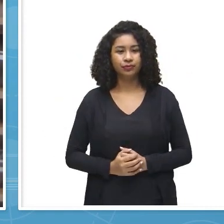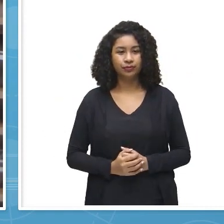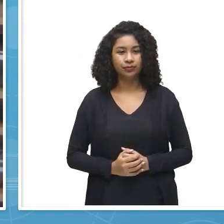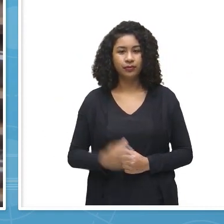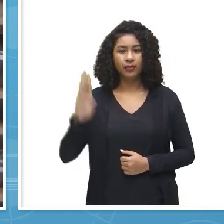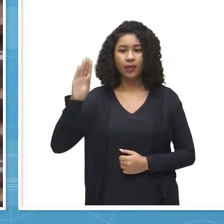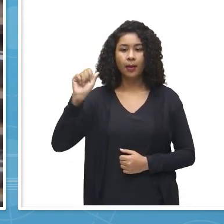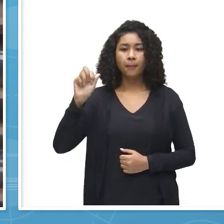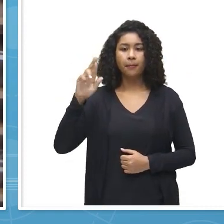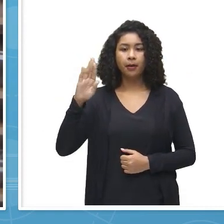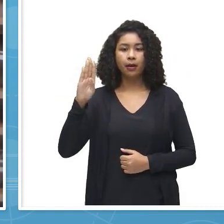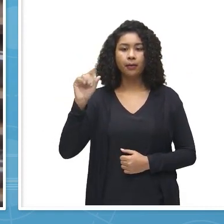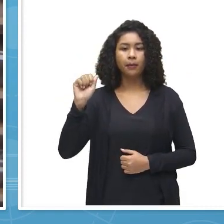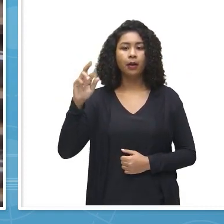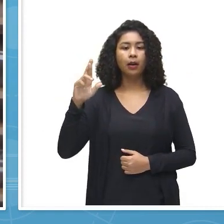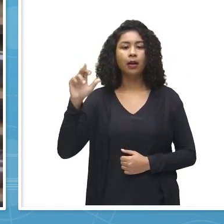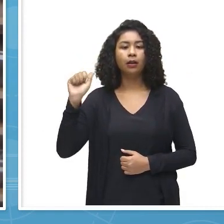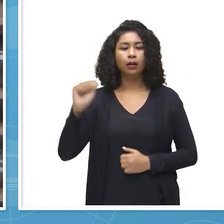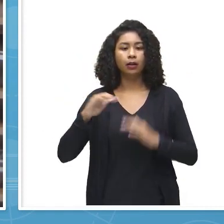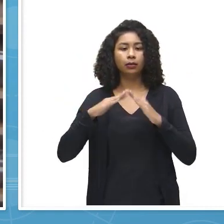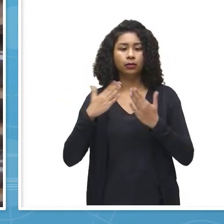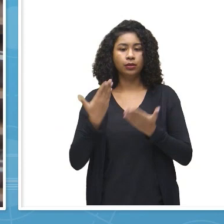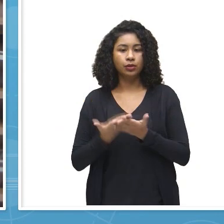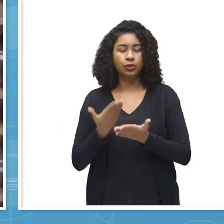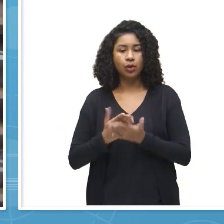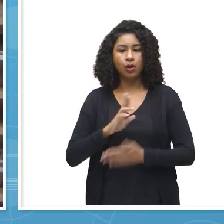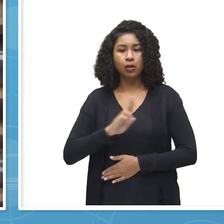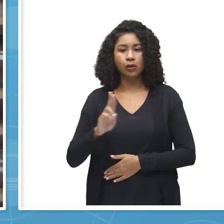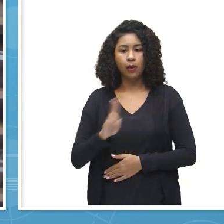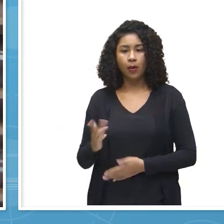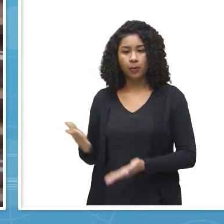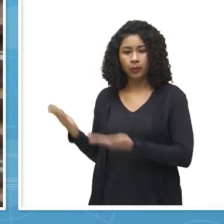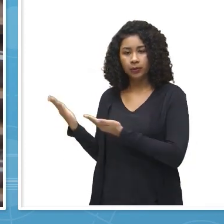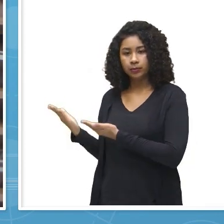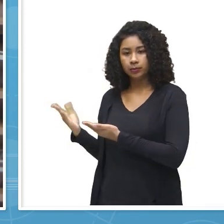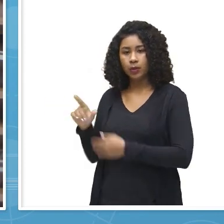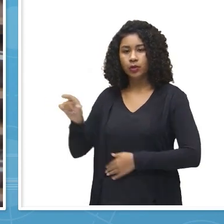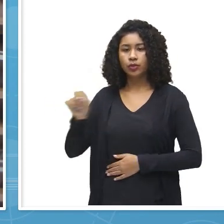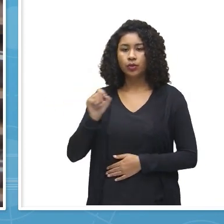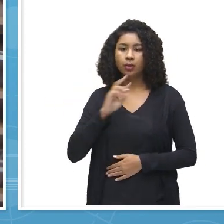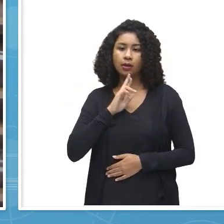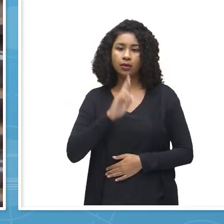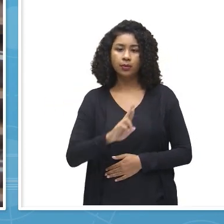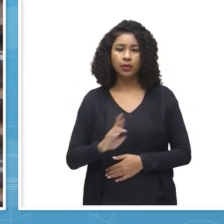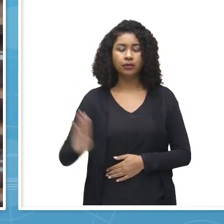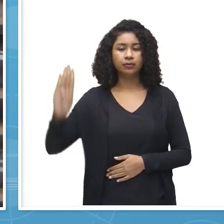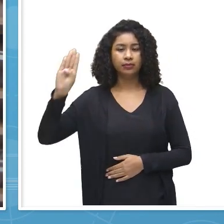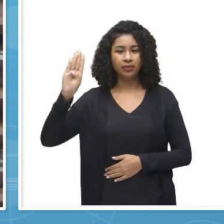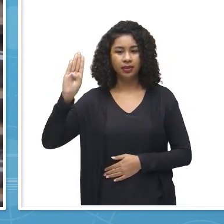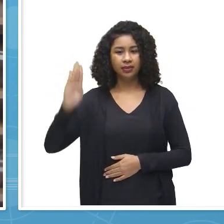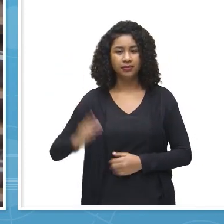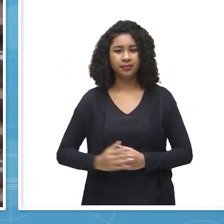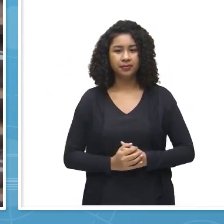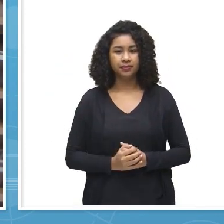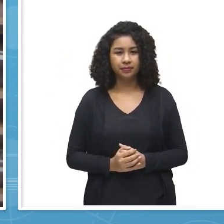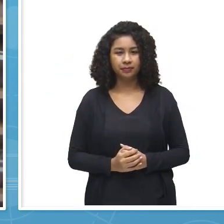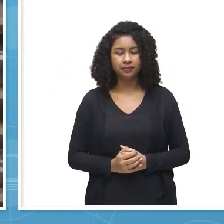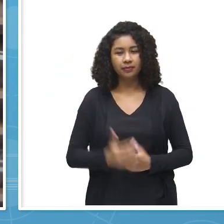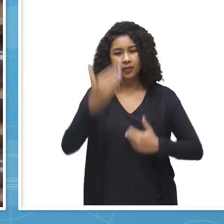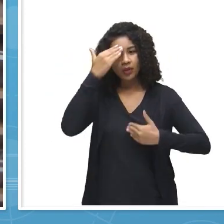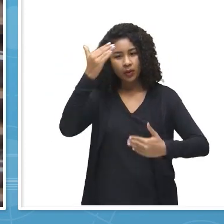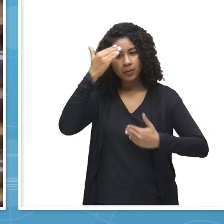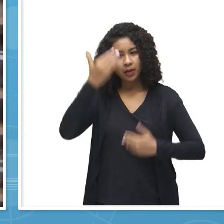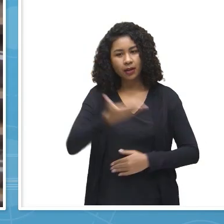A Bárbara, olha só, a Bárbara da escola Cíntia Régia Gomes, do Livramento, colocou a letra B, tá bom? Então, obrigada aí